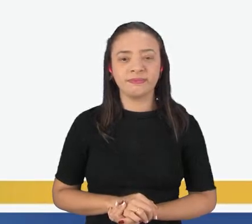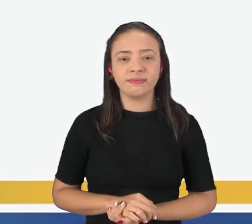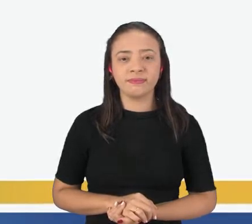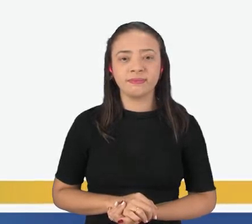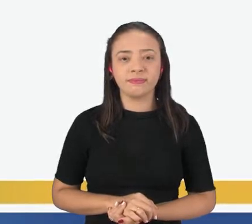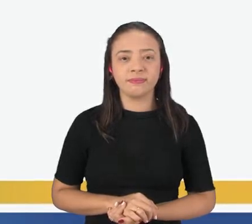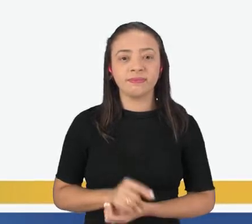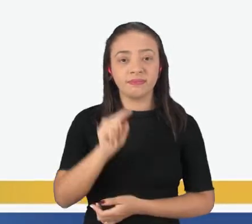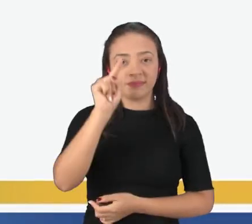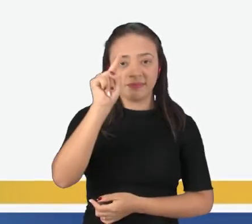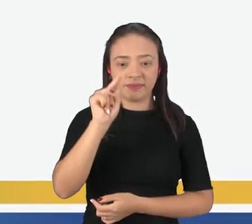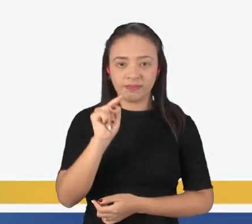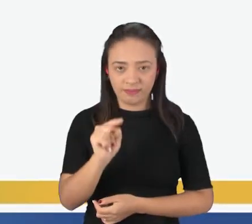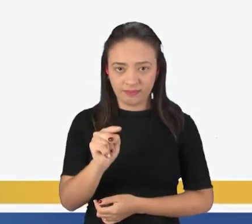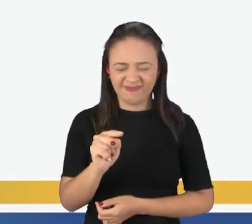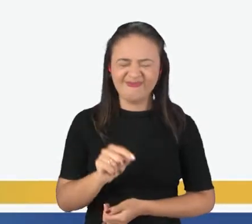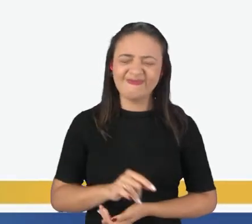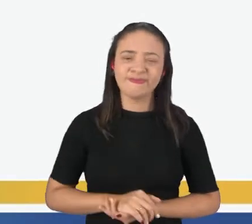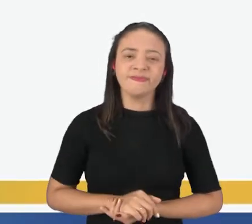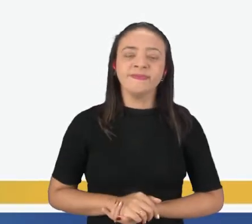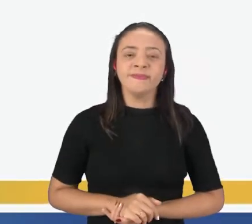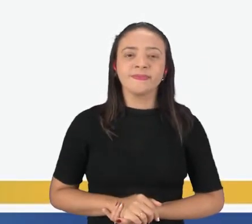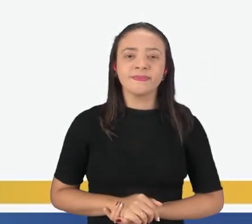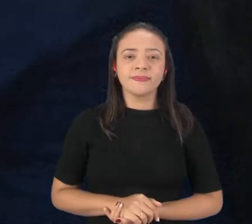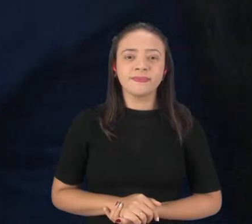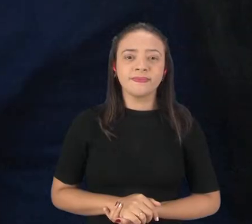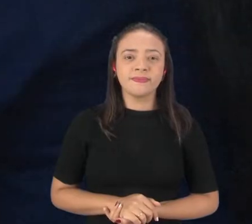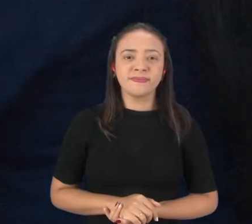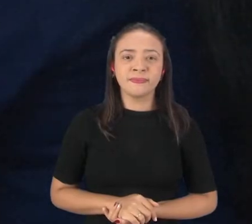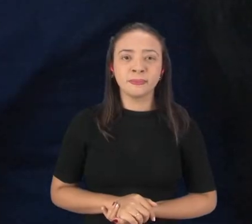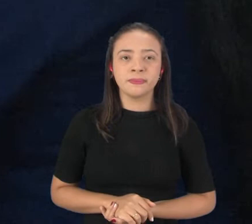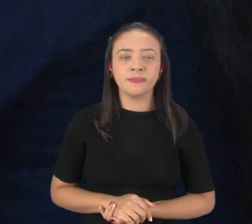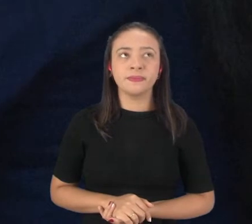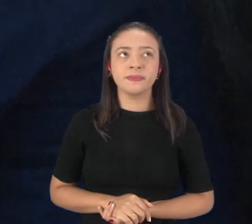Apresentar ali o ponto de exclamação. Vamos lá.